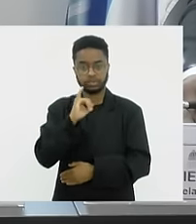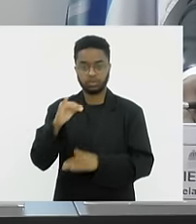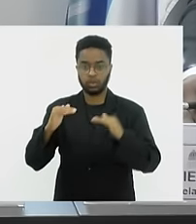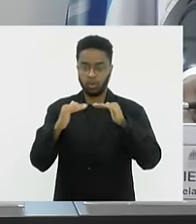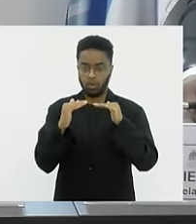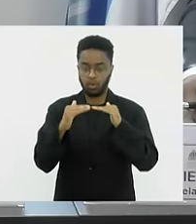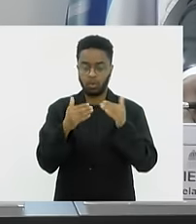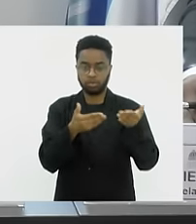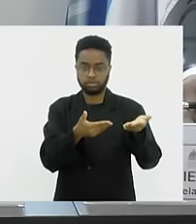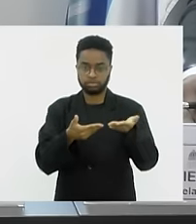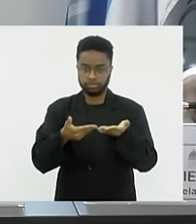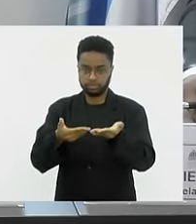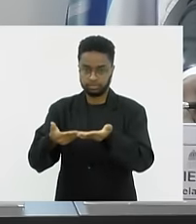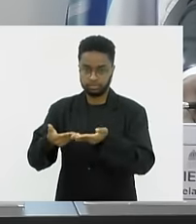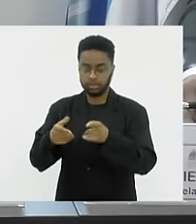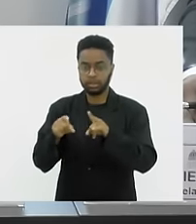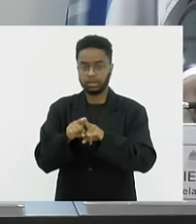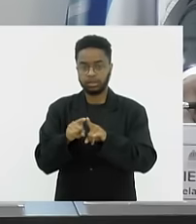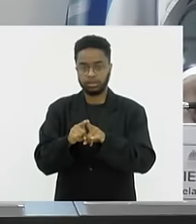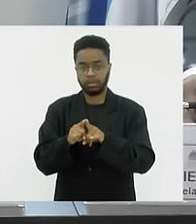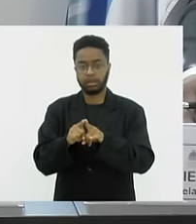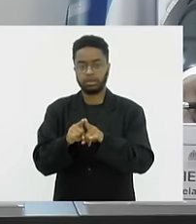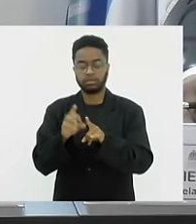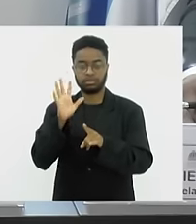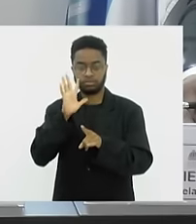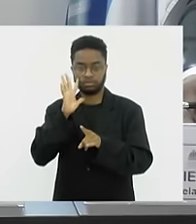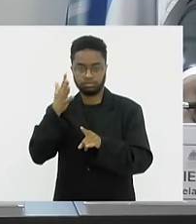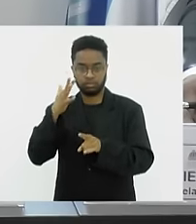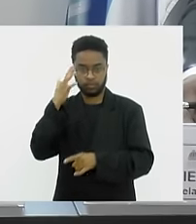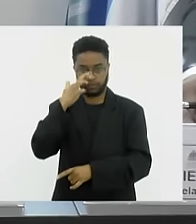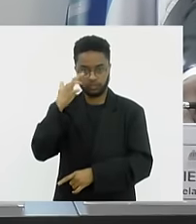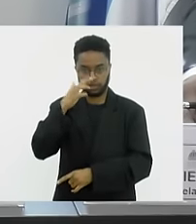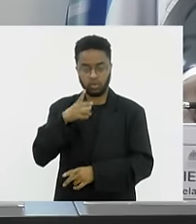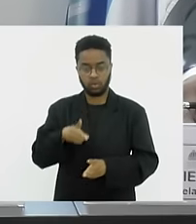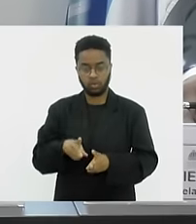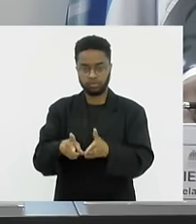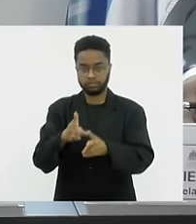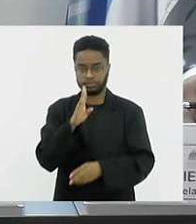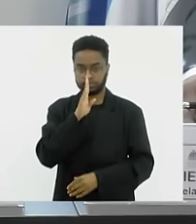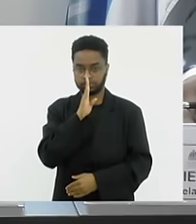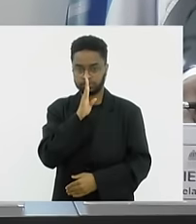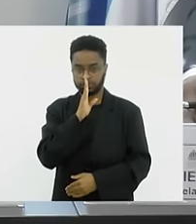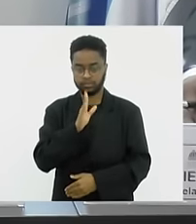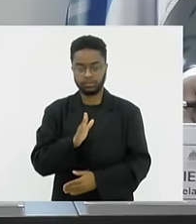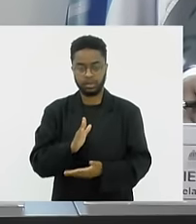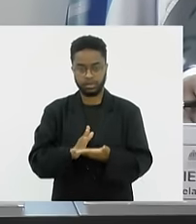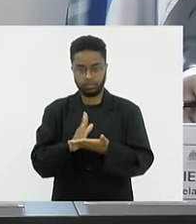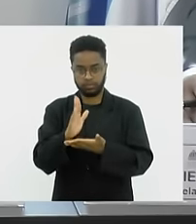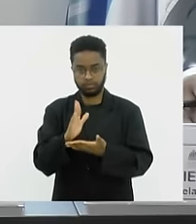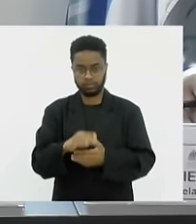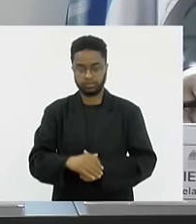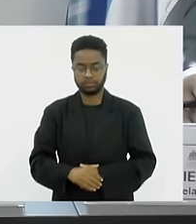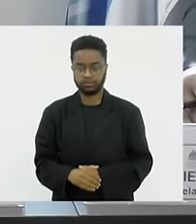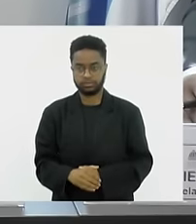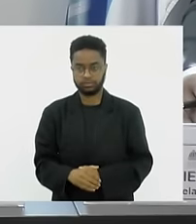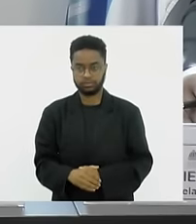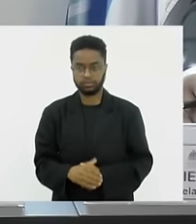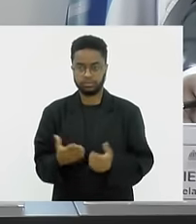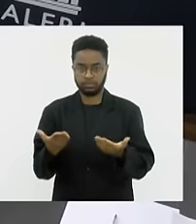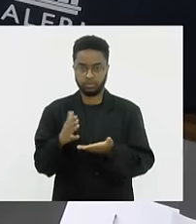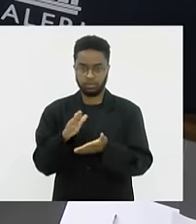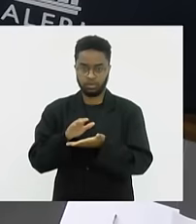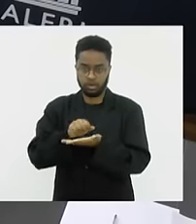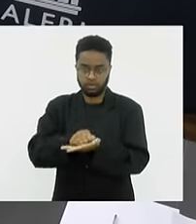as convocações e a deliberação da fiscalização, permaneçam como estão. Aprovado, por favor, faça o